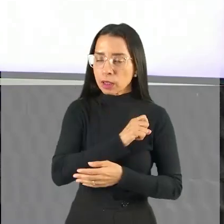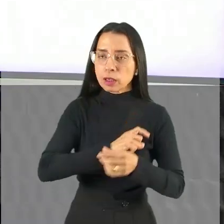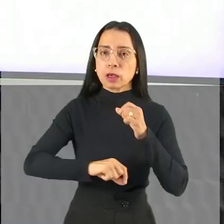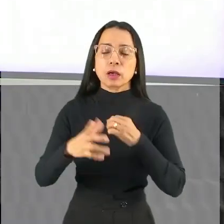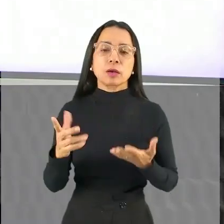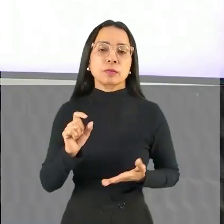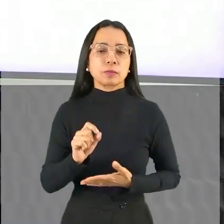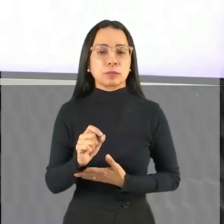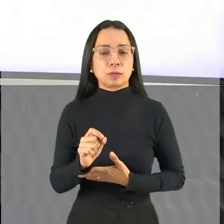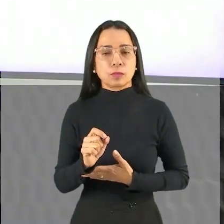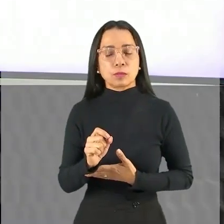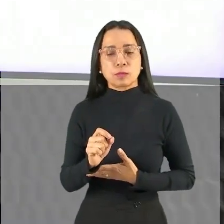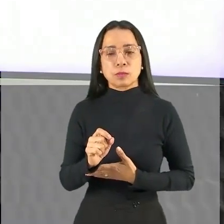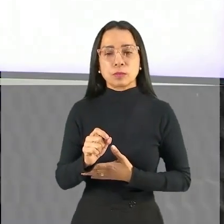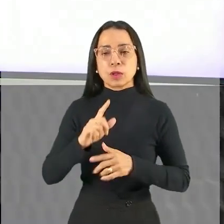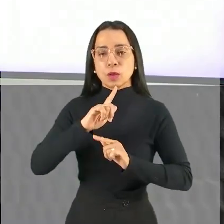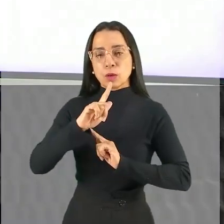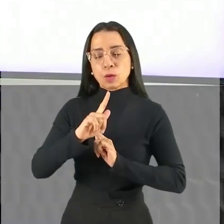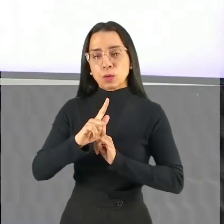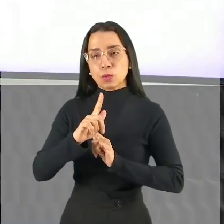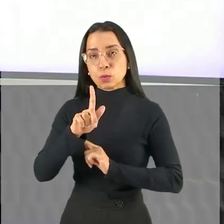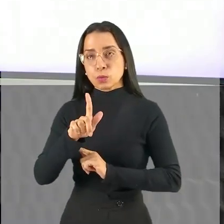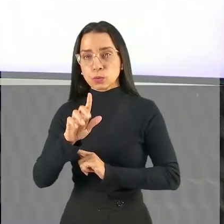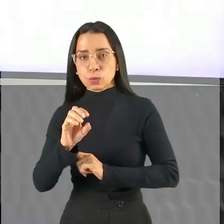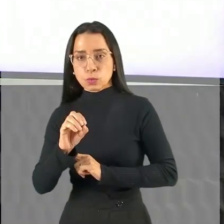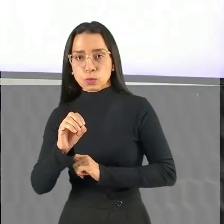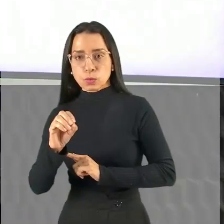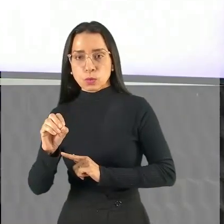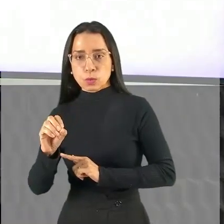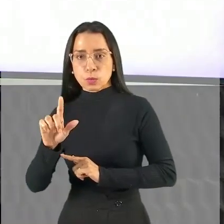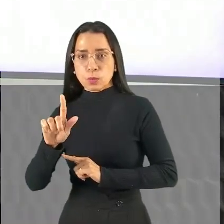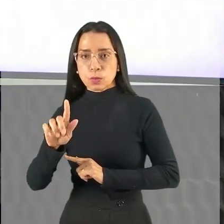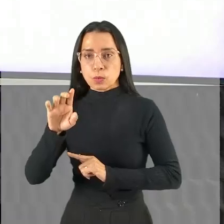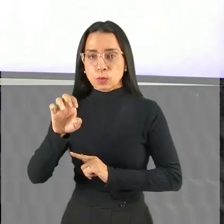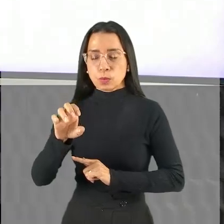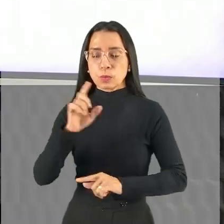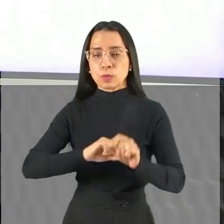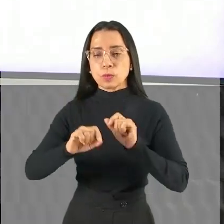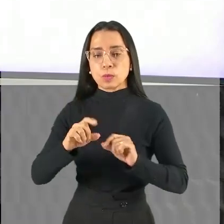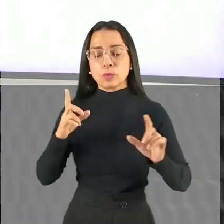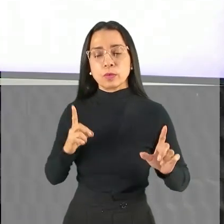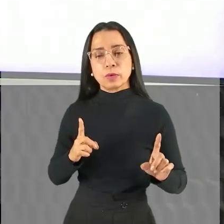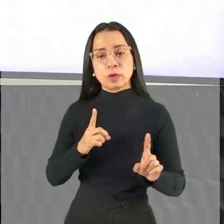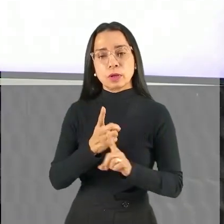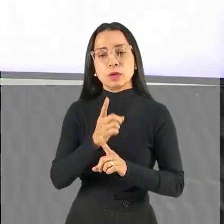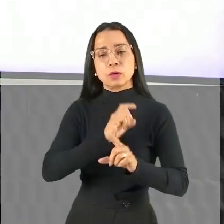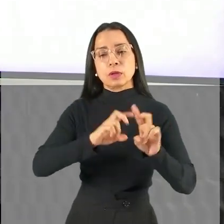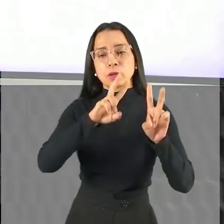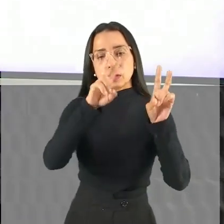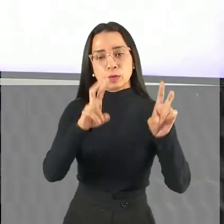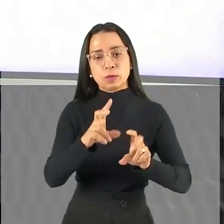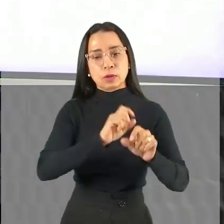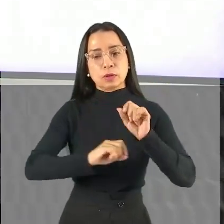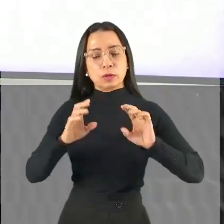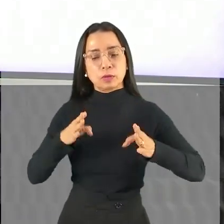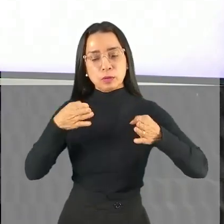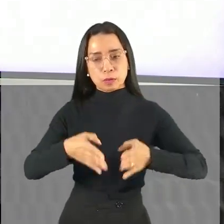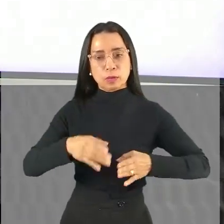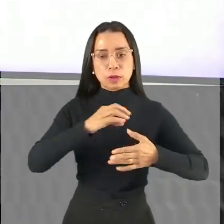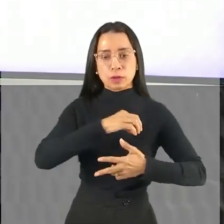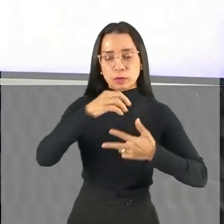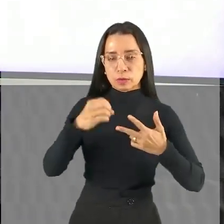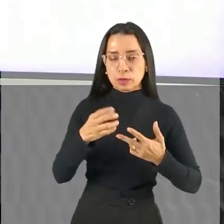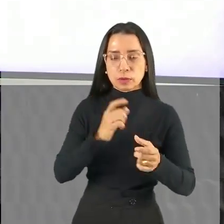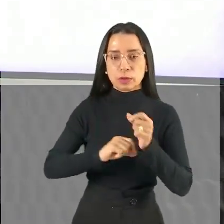rápida, no Google mesmo, pode ser, você vai encontrar que é uma temática sempre abordada nos Enems.